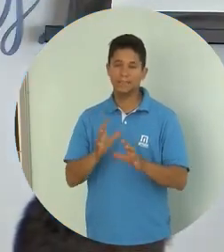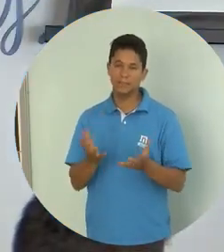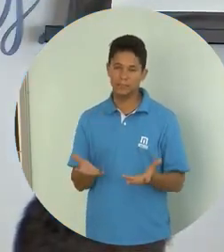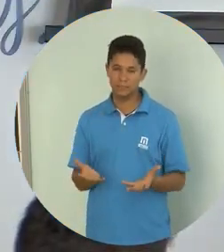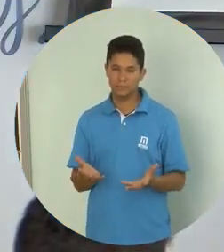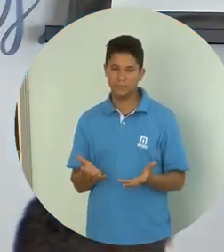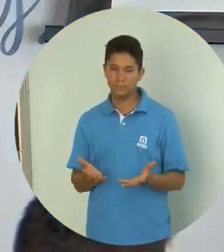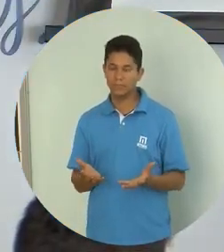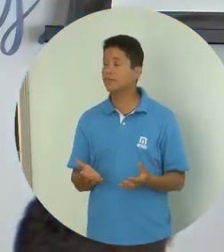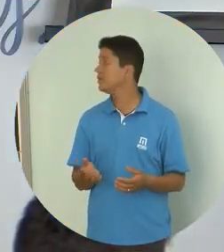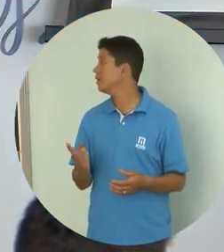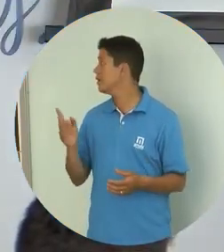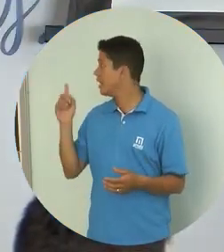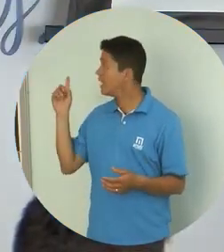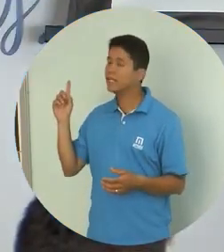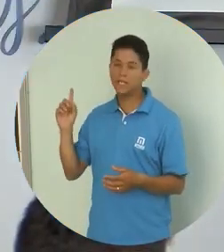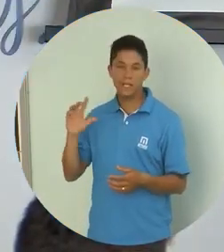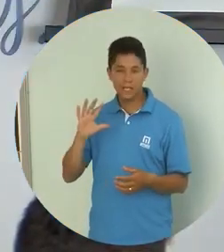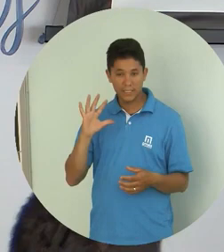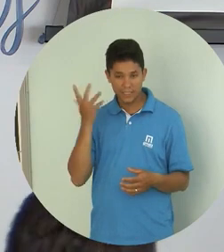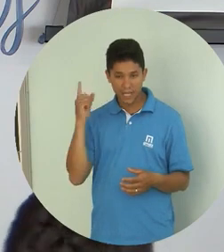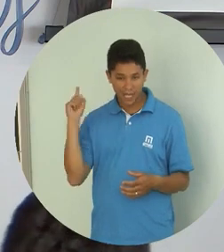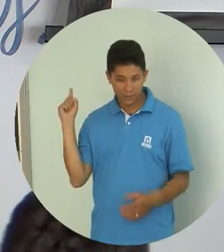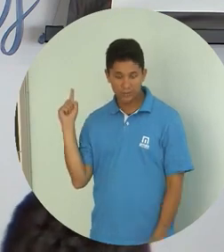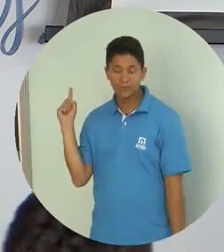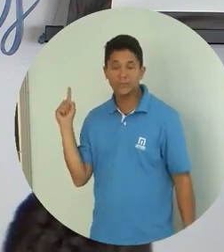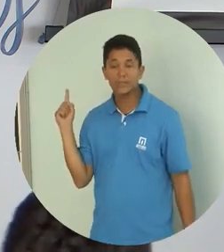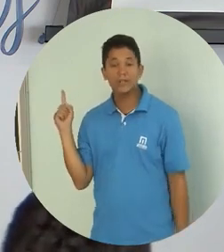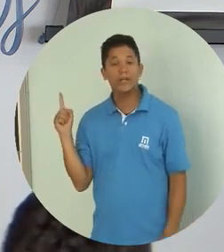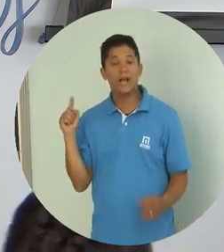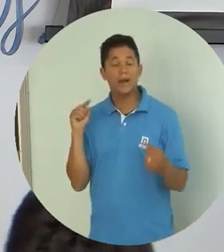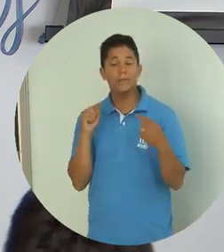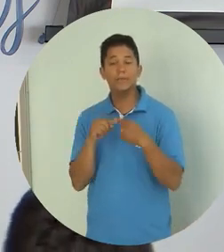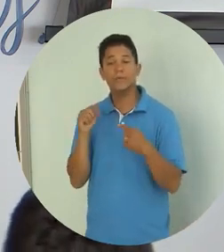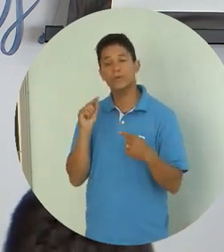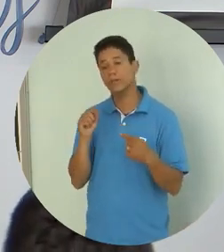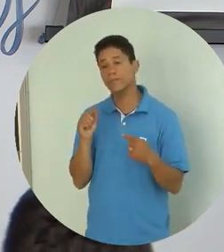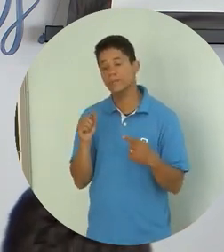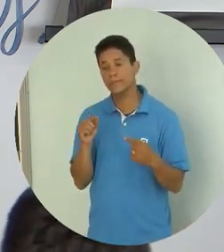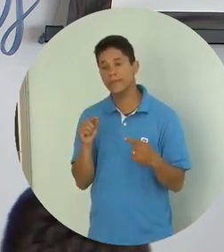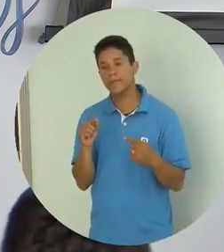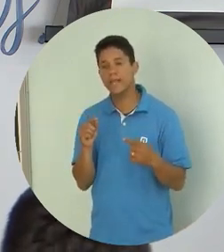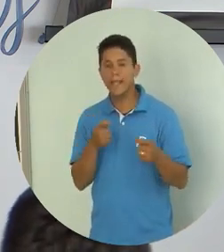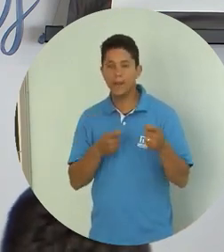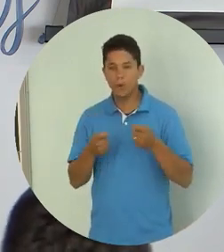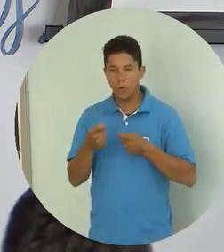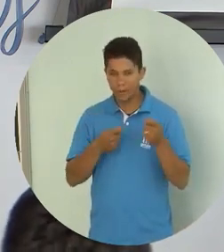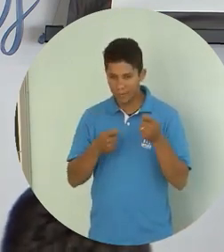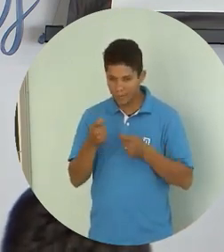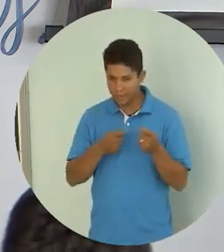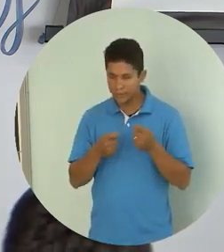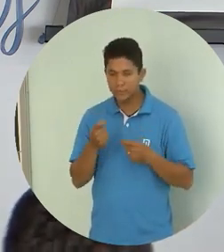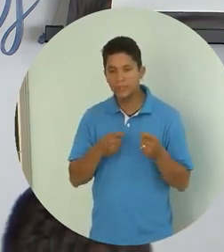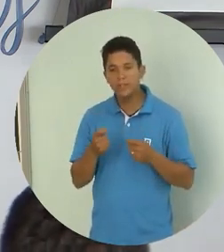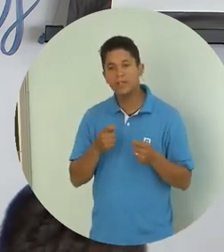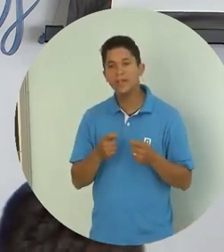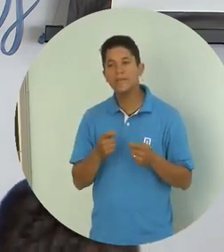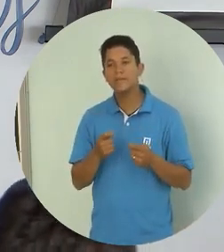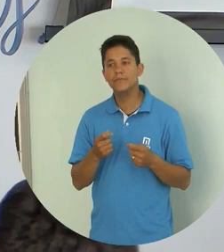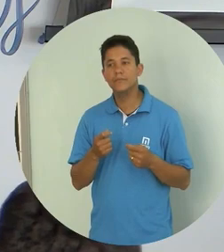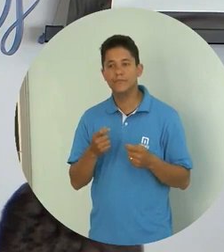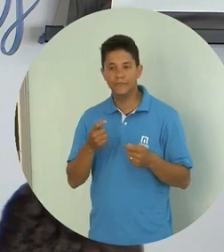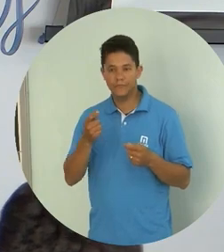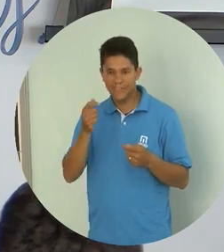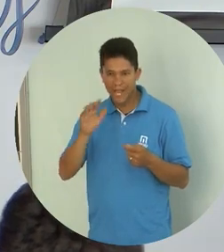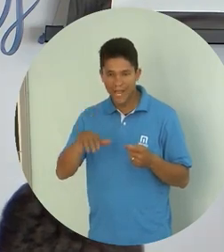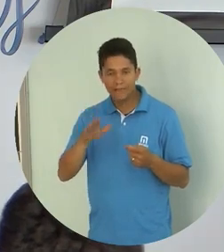Então, nesses casos que a gente está falando que se aplica, é economicamente viável a injeção